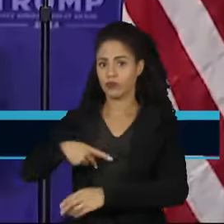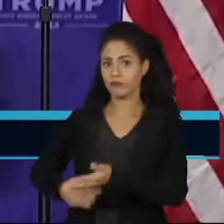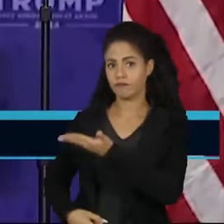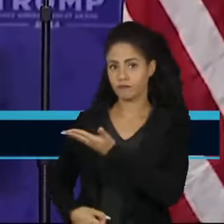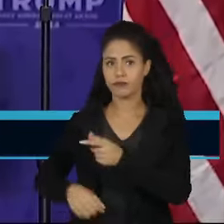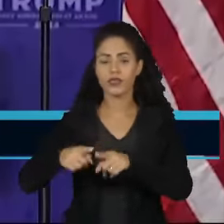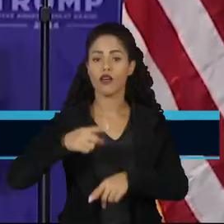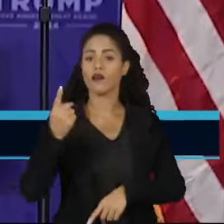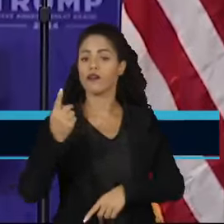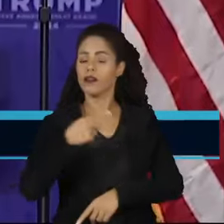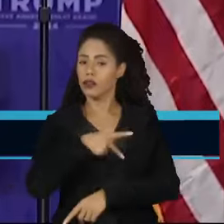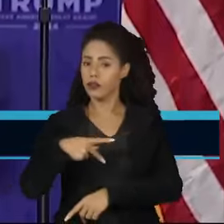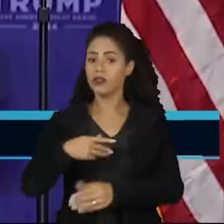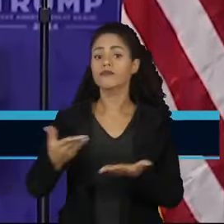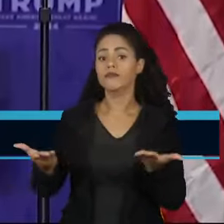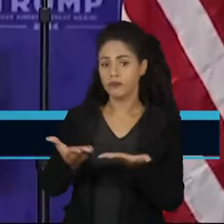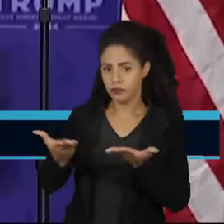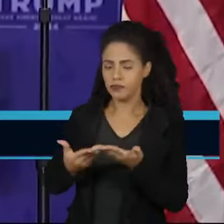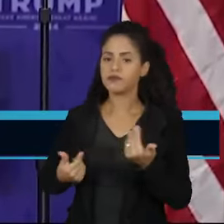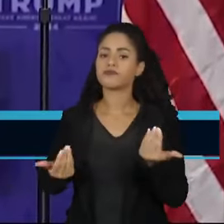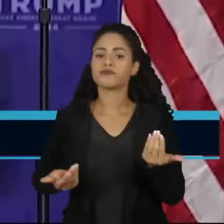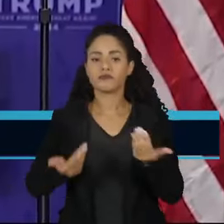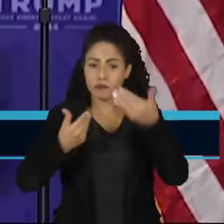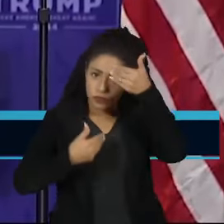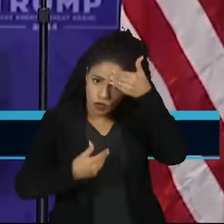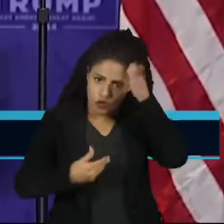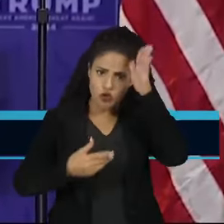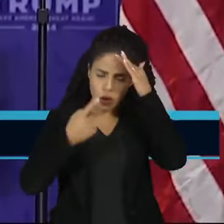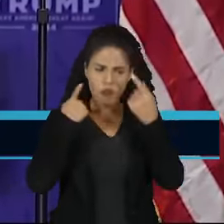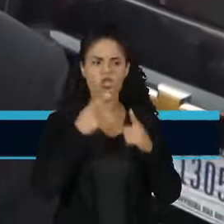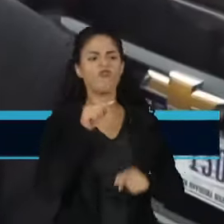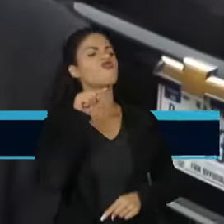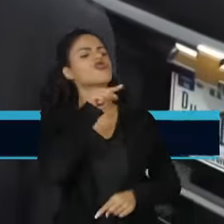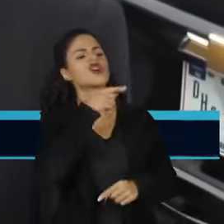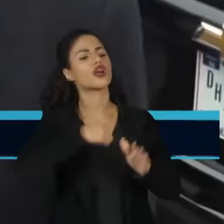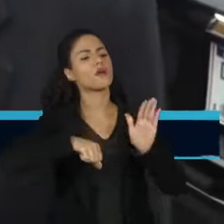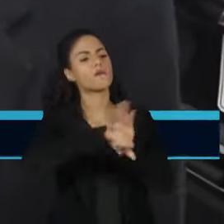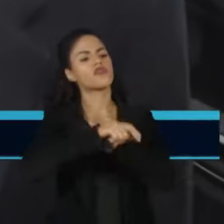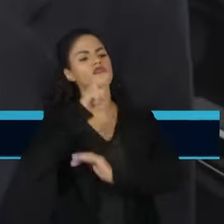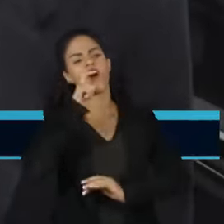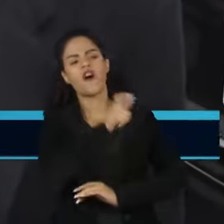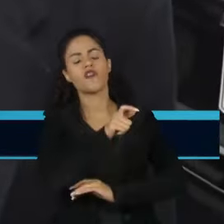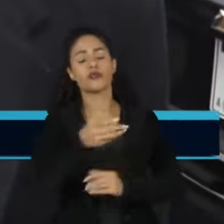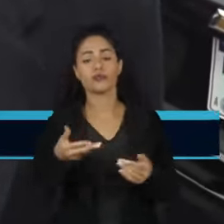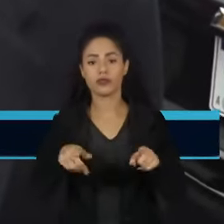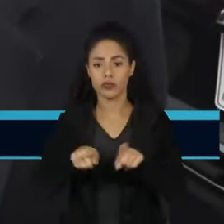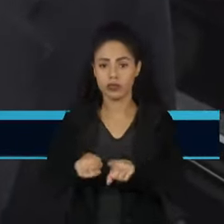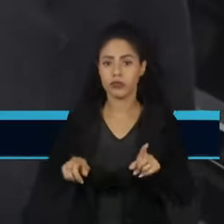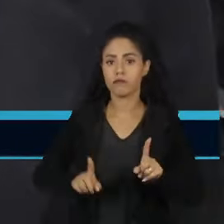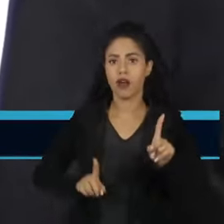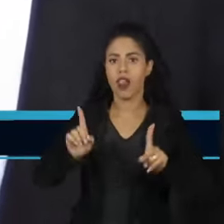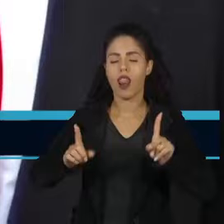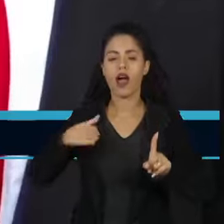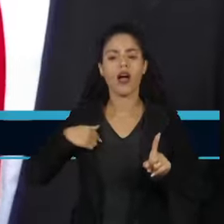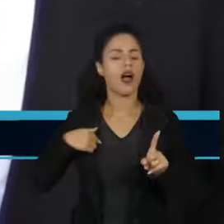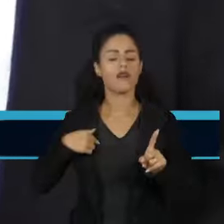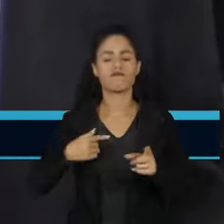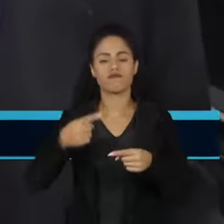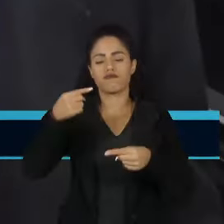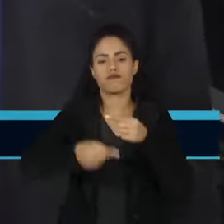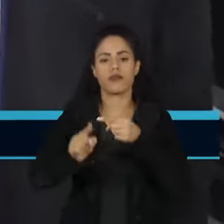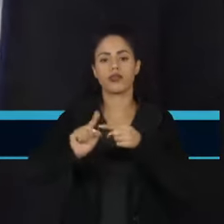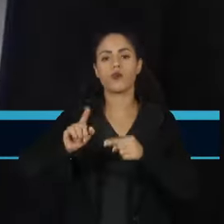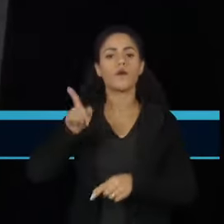Pela primeira vez, o presidente chamou seu rival, Donald Trump, de criminoso e disse que a candidatura do republicano é um ataque total à